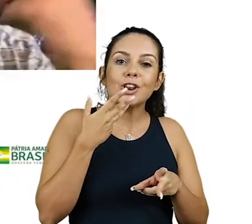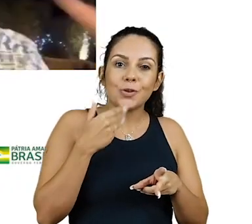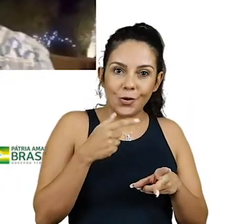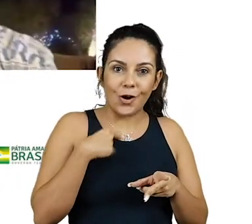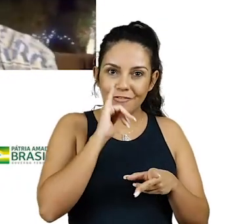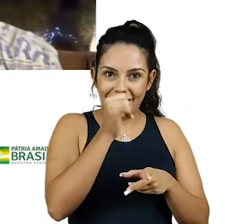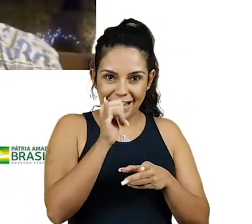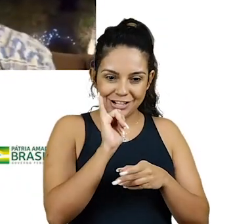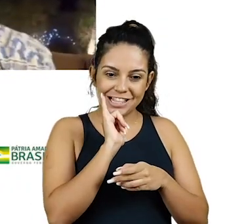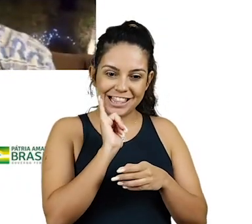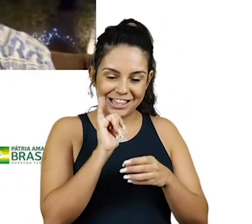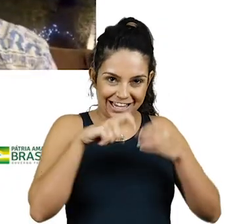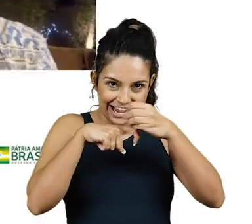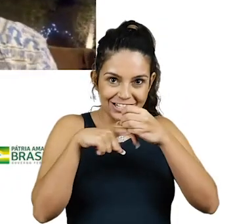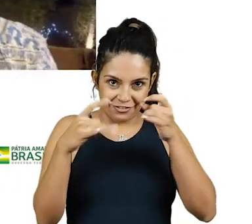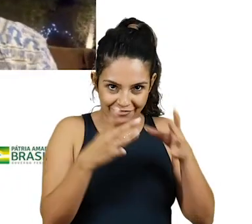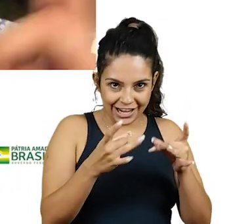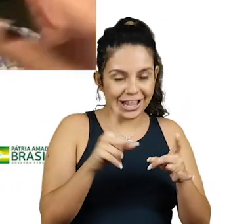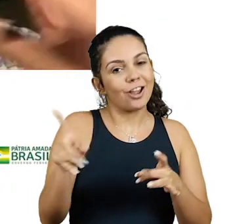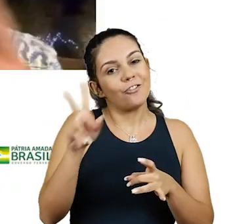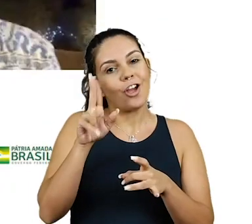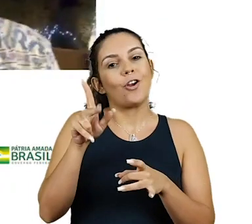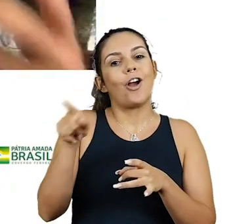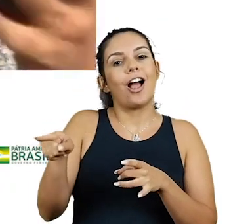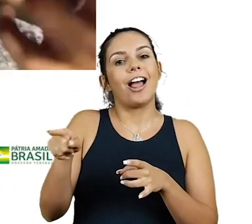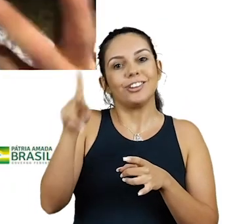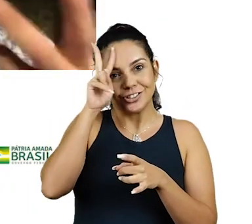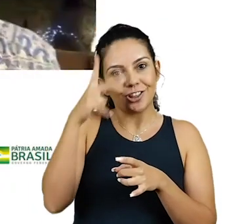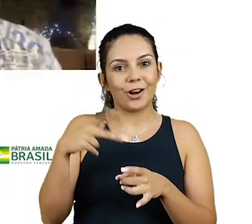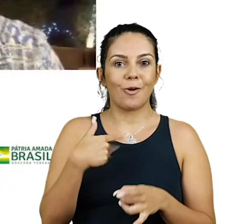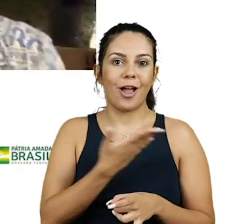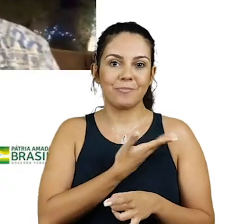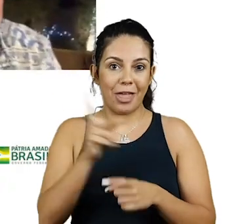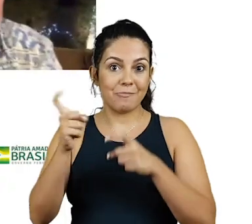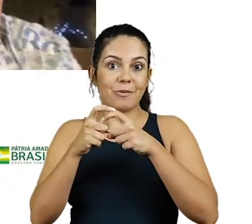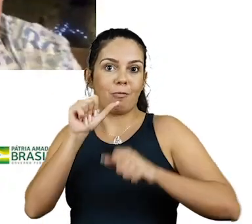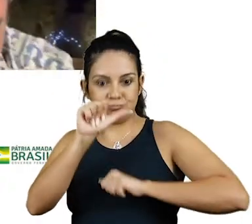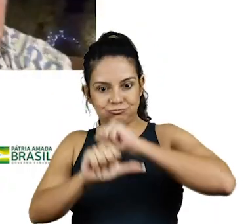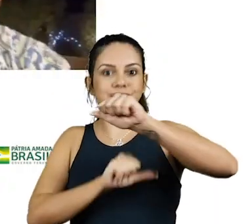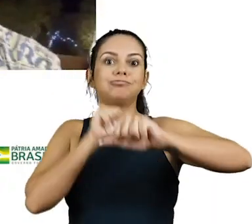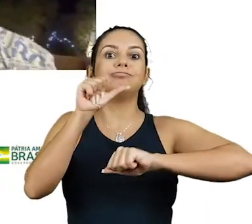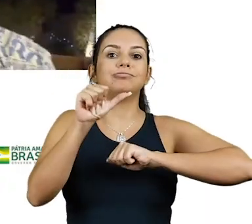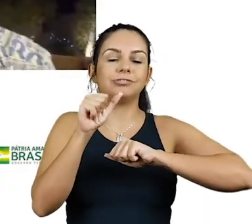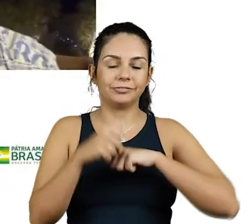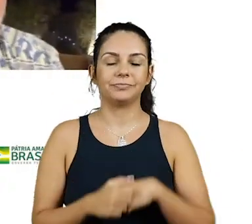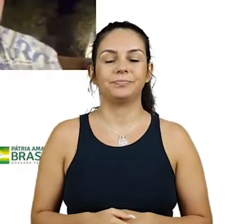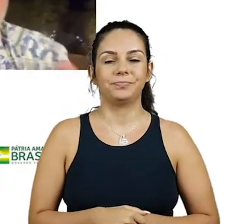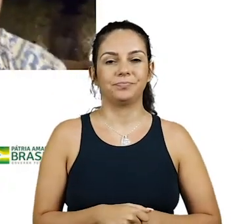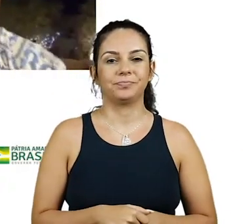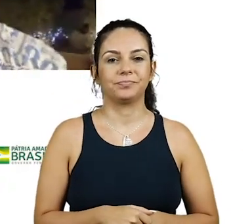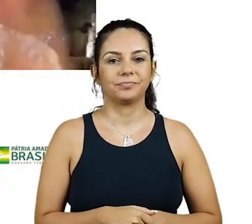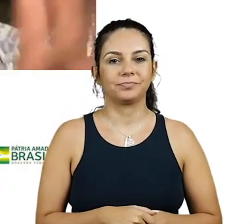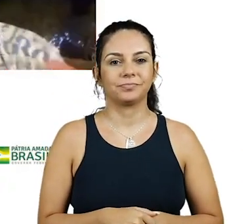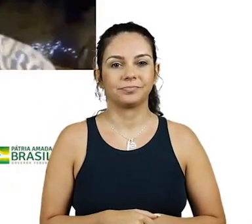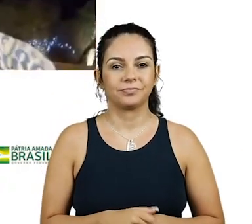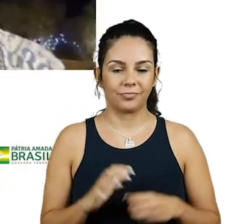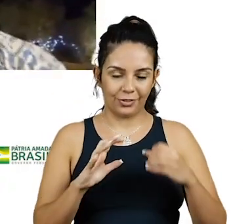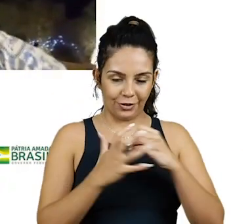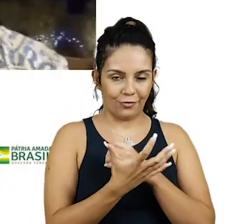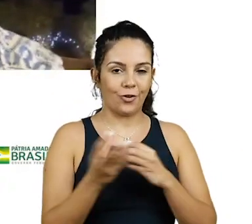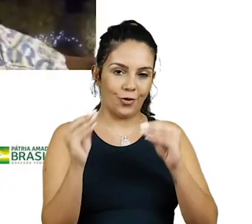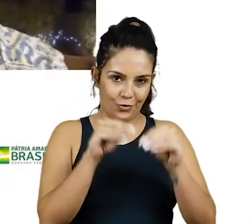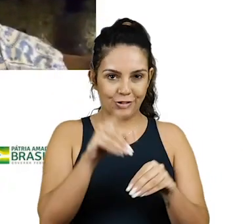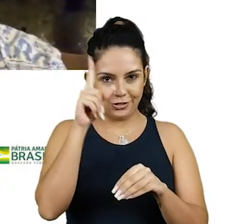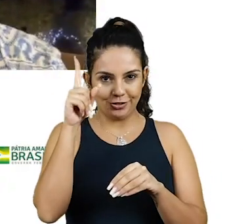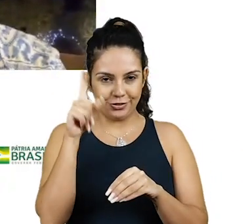fui resgatar isso para contar essa história, e na ironia de justamente ele ter se tornado um médico, eu joguei o Covid nessa história, aí